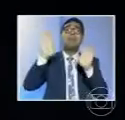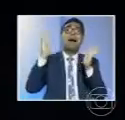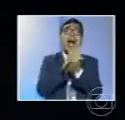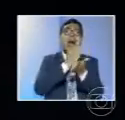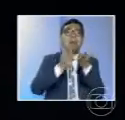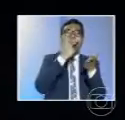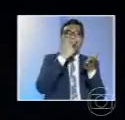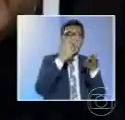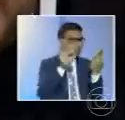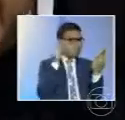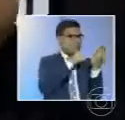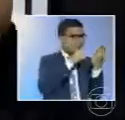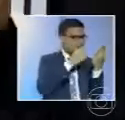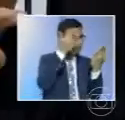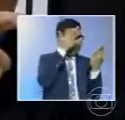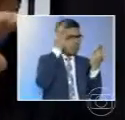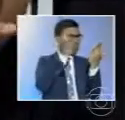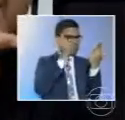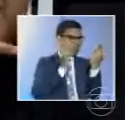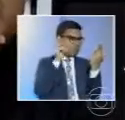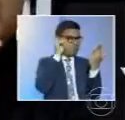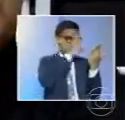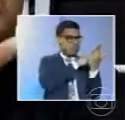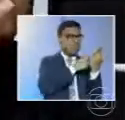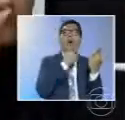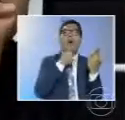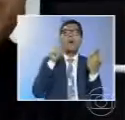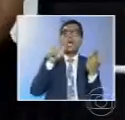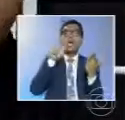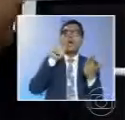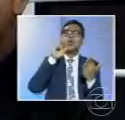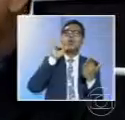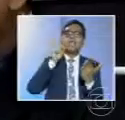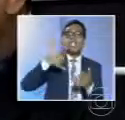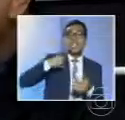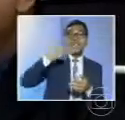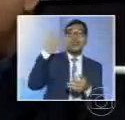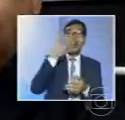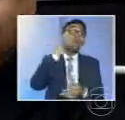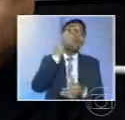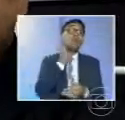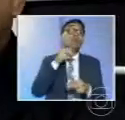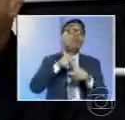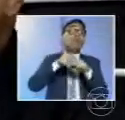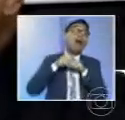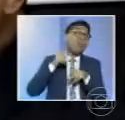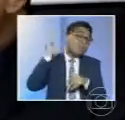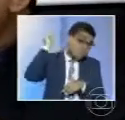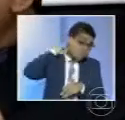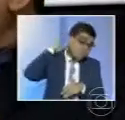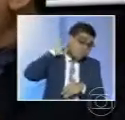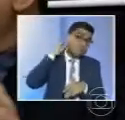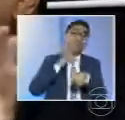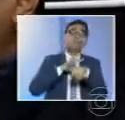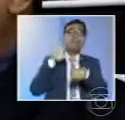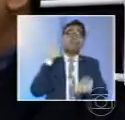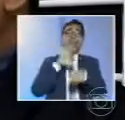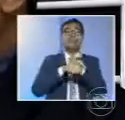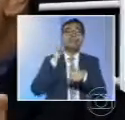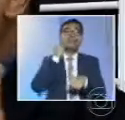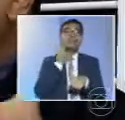muito tempo, pareceu indecifrável para o Luiz. Ele ficou surdo aos quatro anos de idade, por causa da meningite,